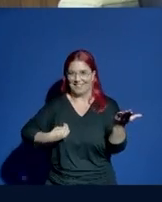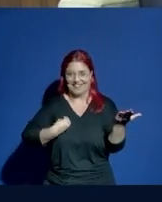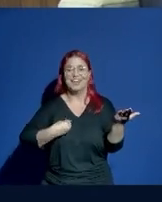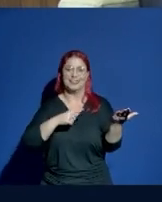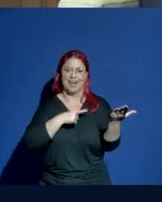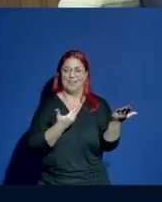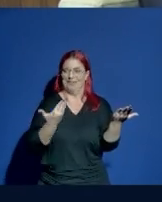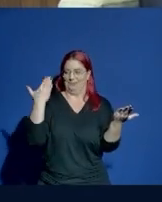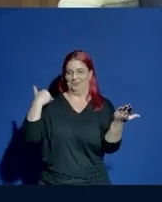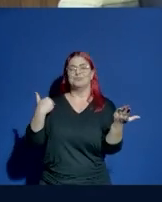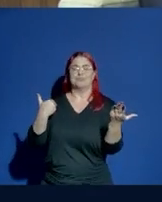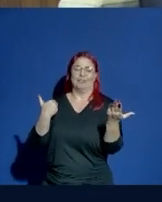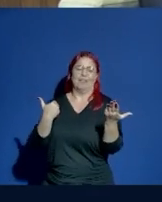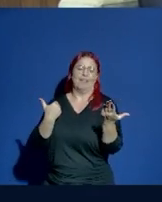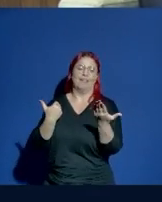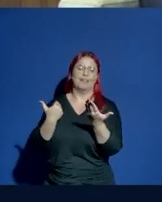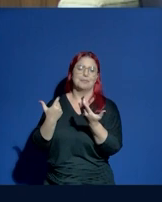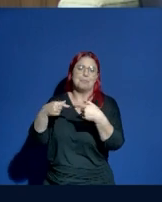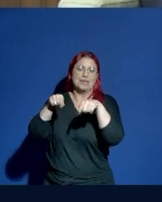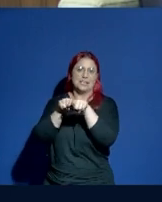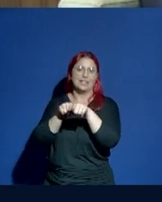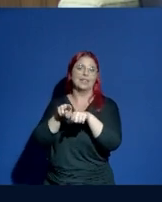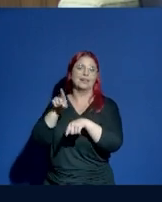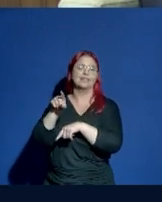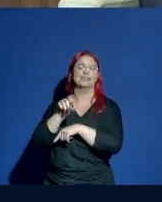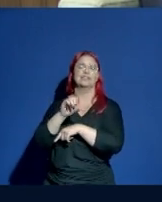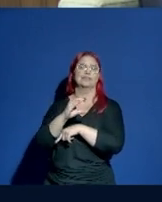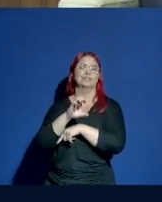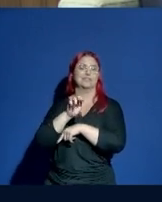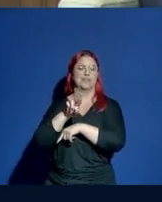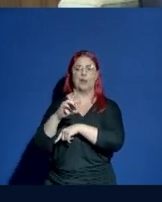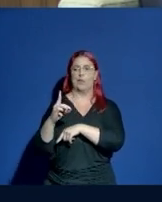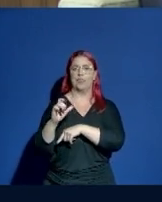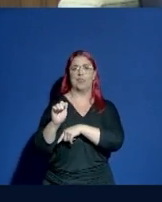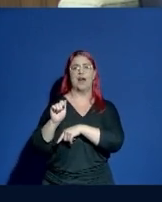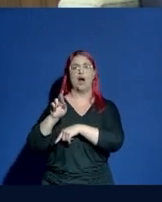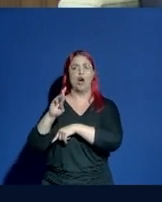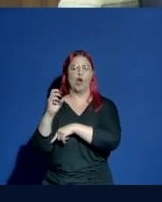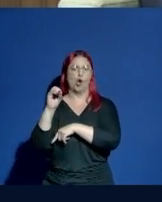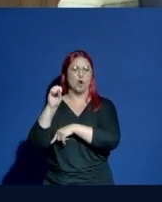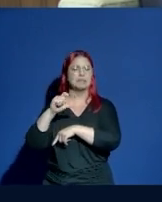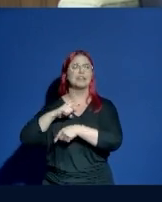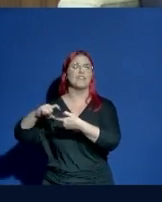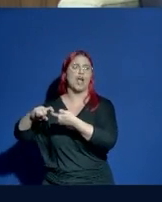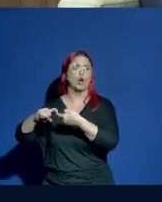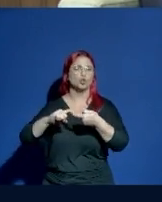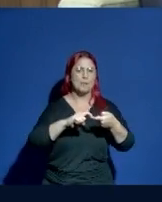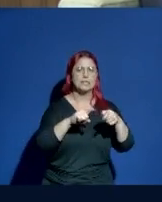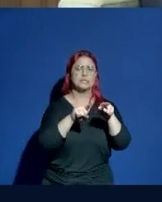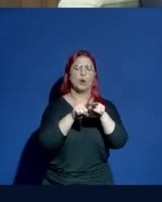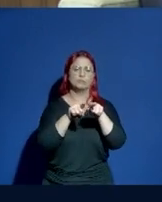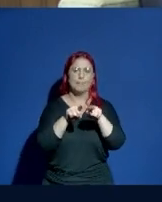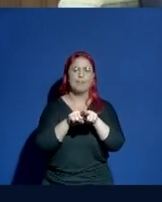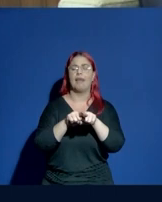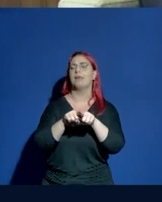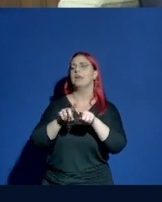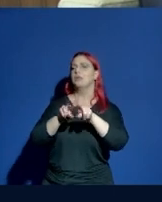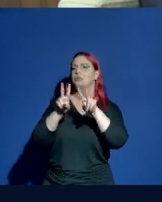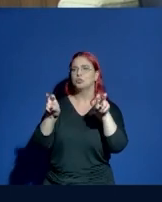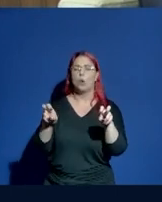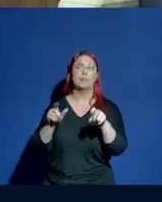da Stara numa fábrica linda em Santa Rosa onde toda automação toda parte de incêndio